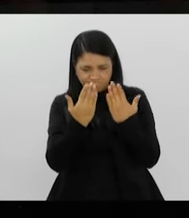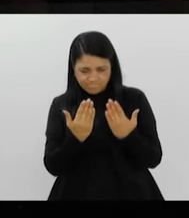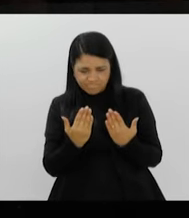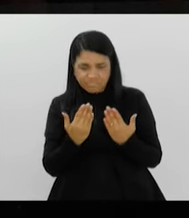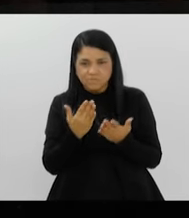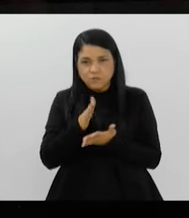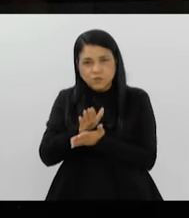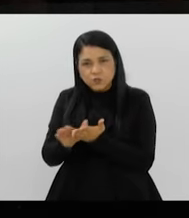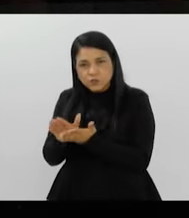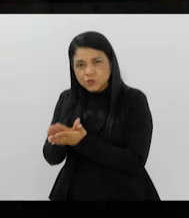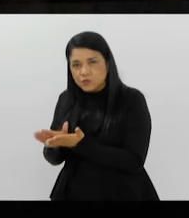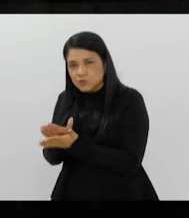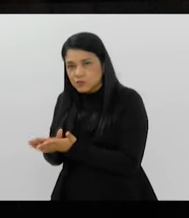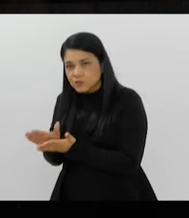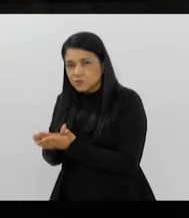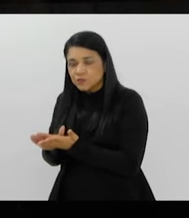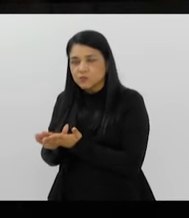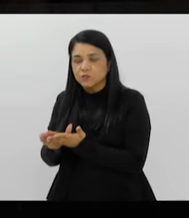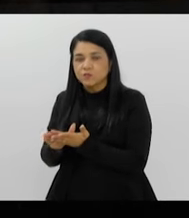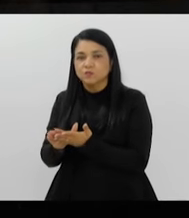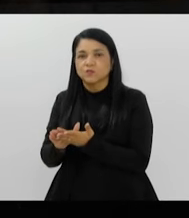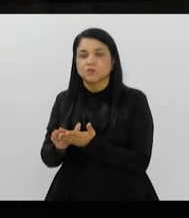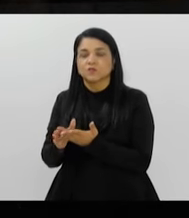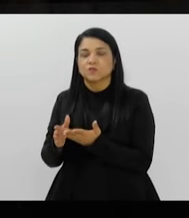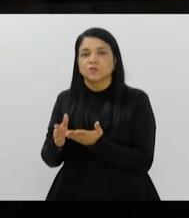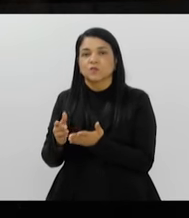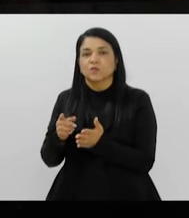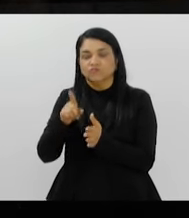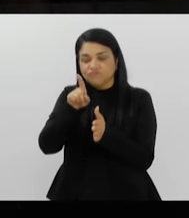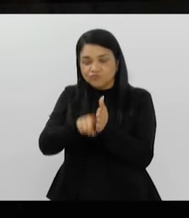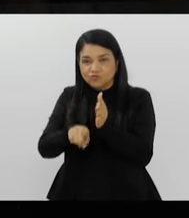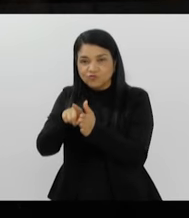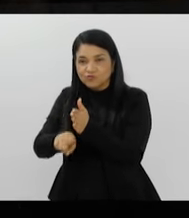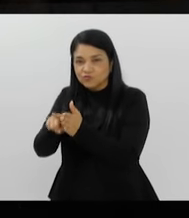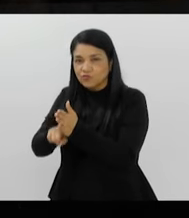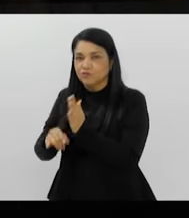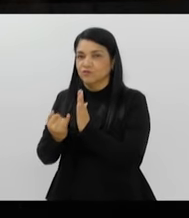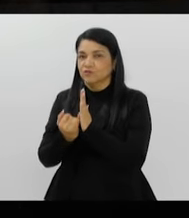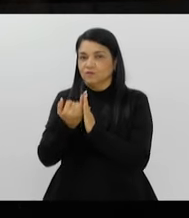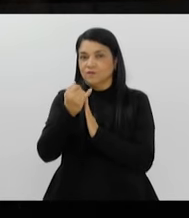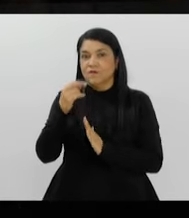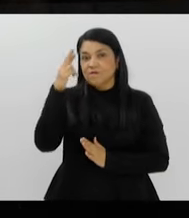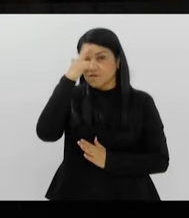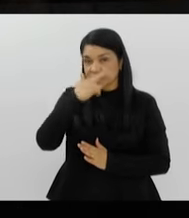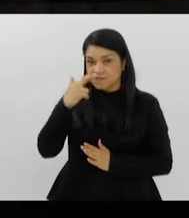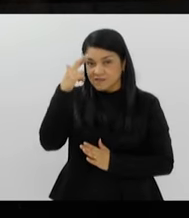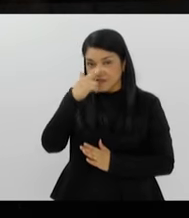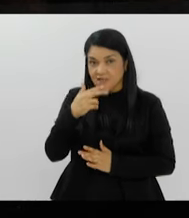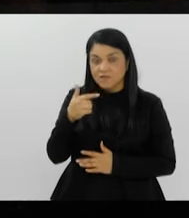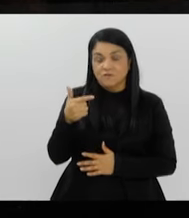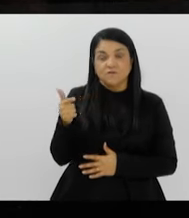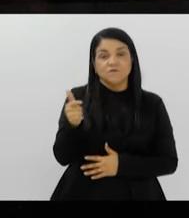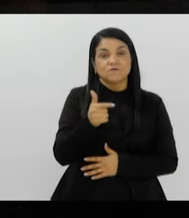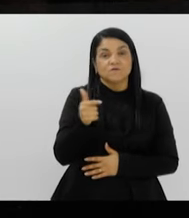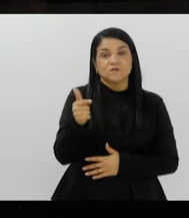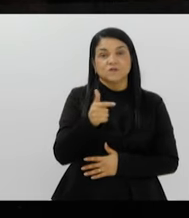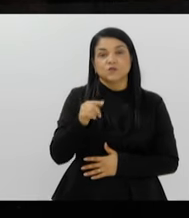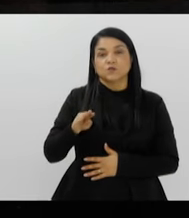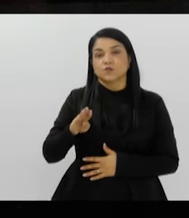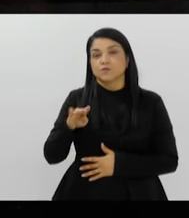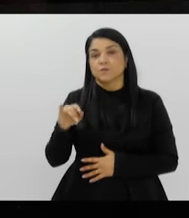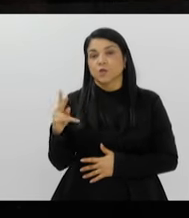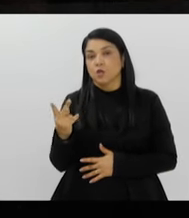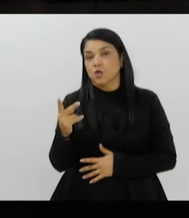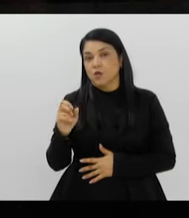gastos com benefícios fiscais, deputada Verônica, são 22 bilhões de